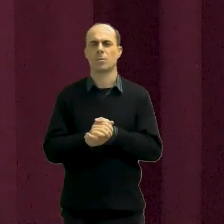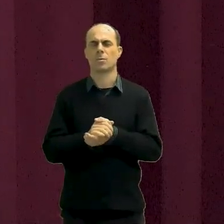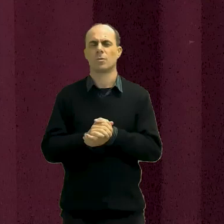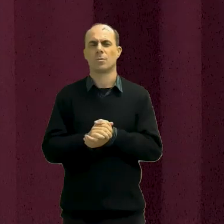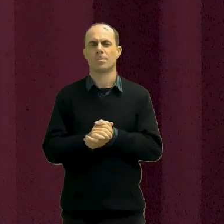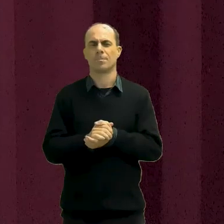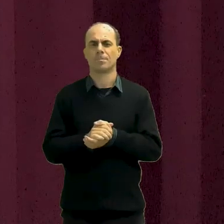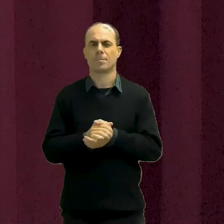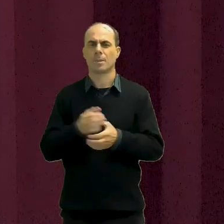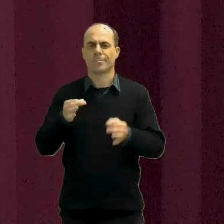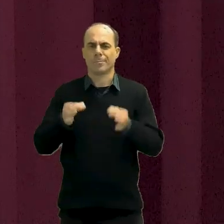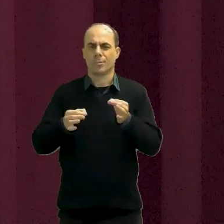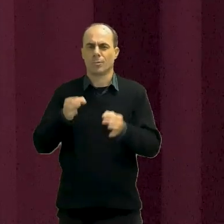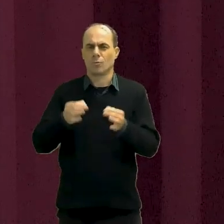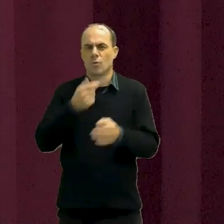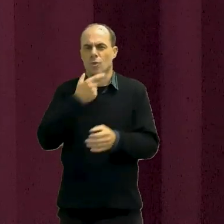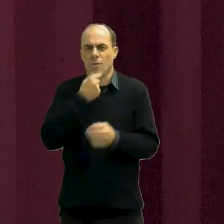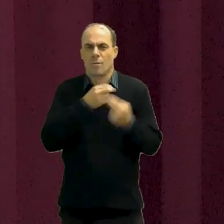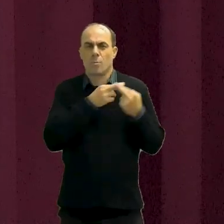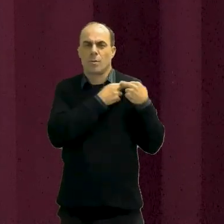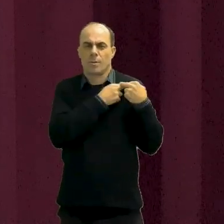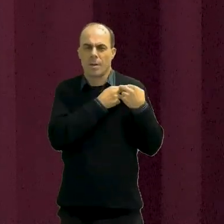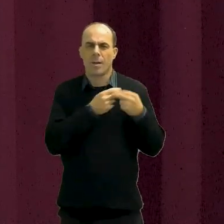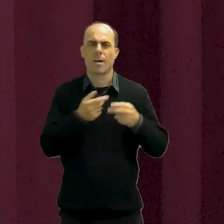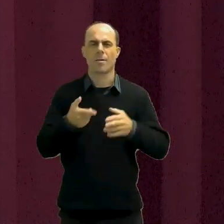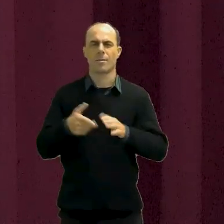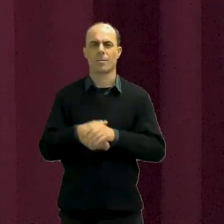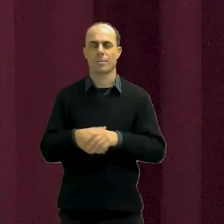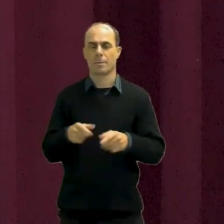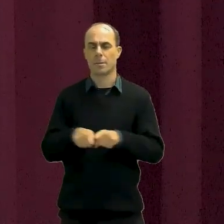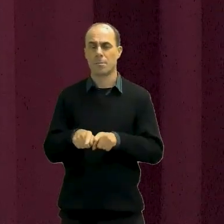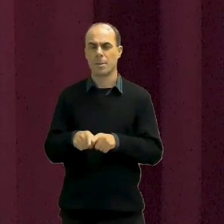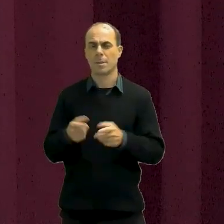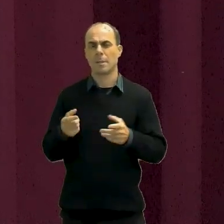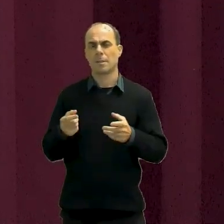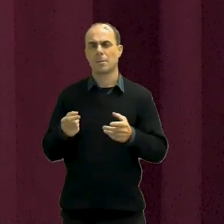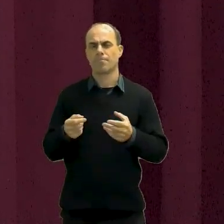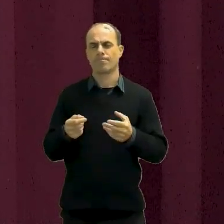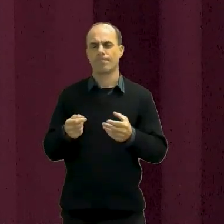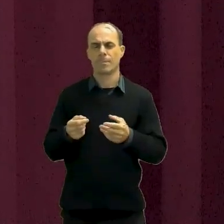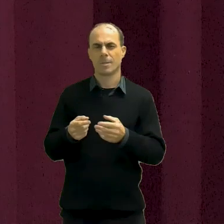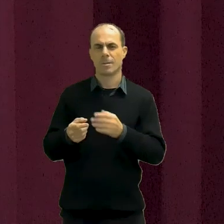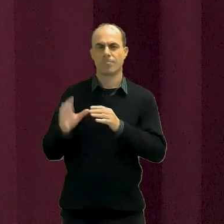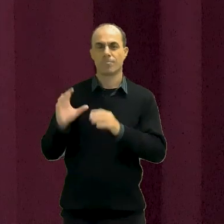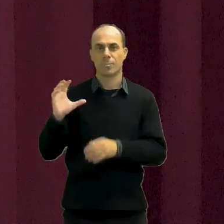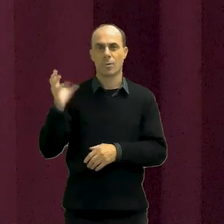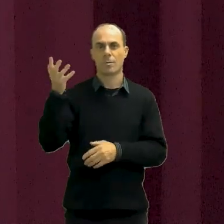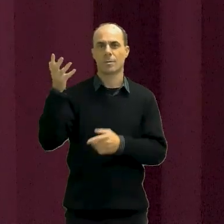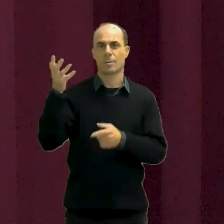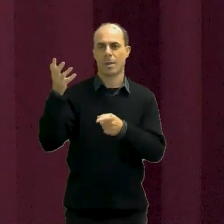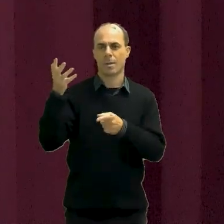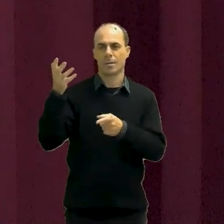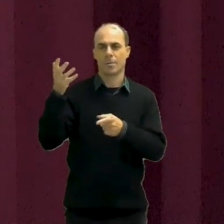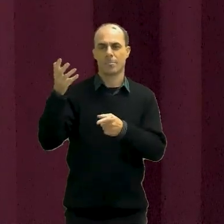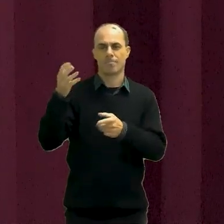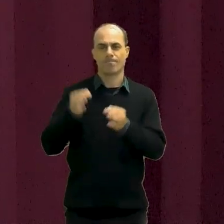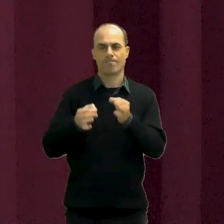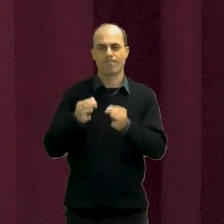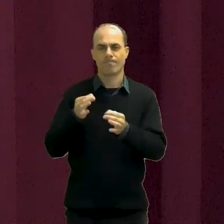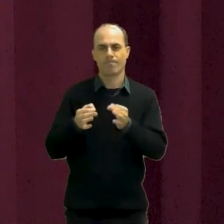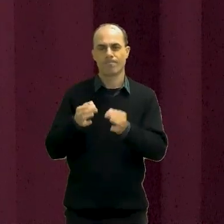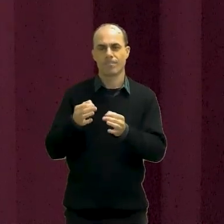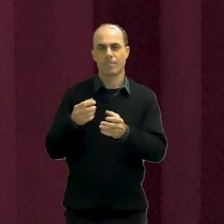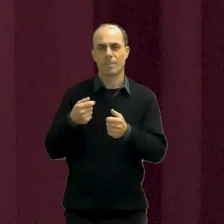solucionar eh um problema jurídico da pessoa que muitas vezes não é toda semana que a pessoa vai buscar um